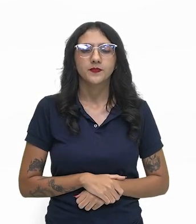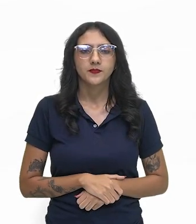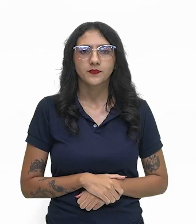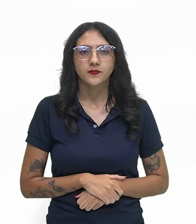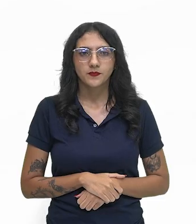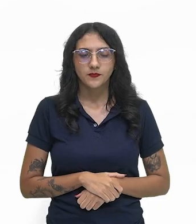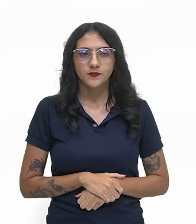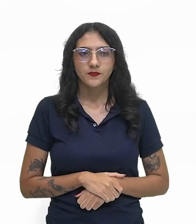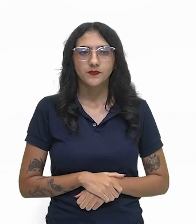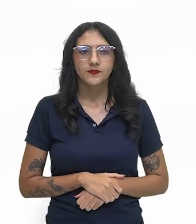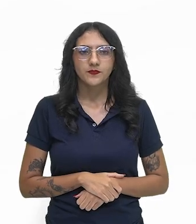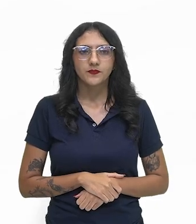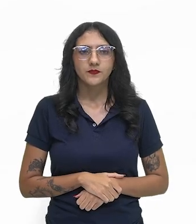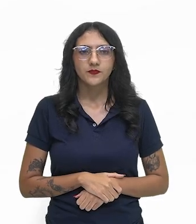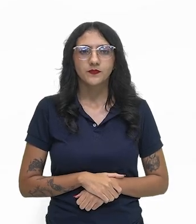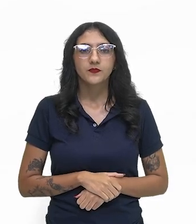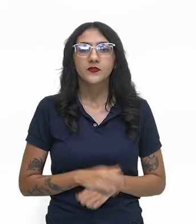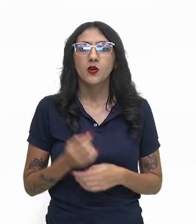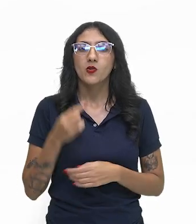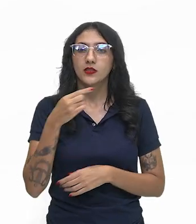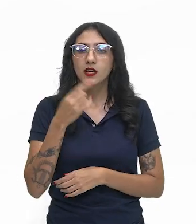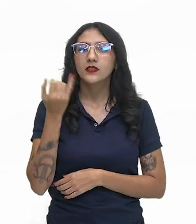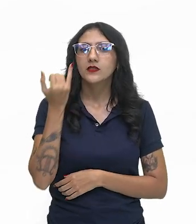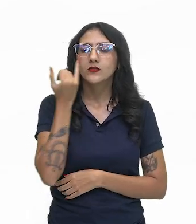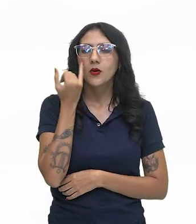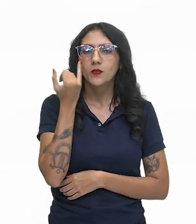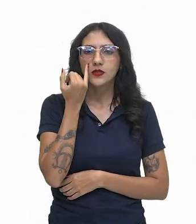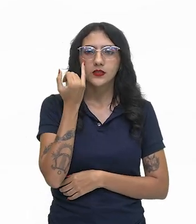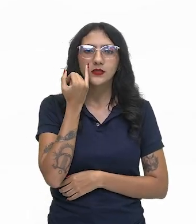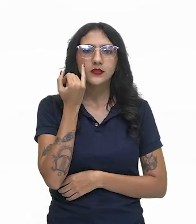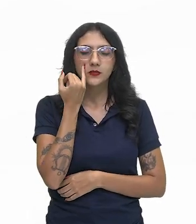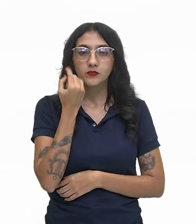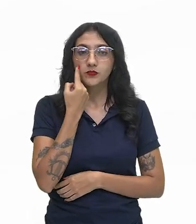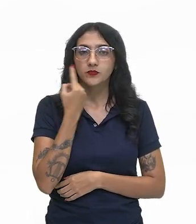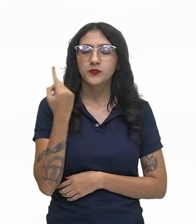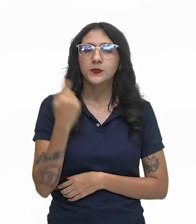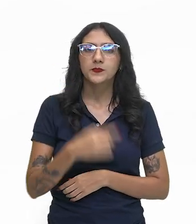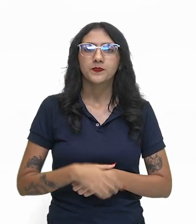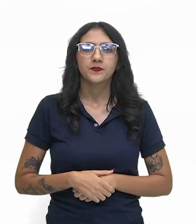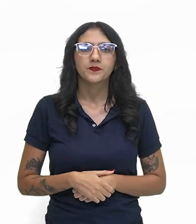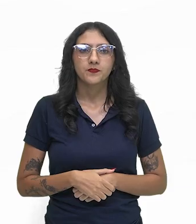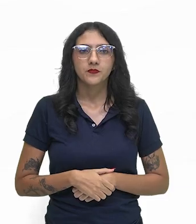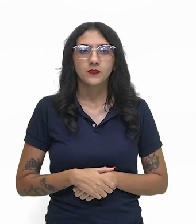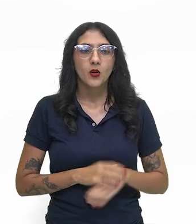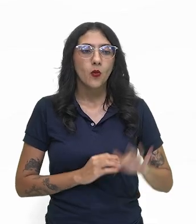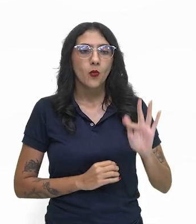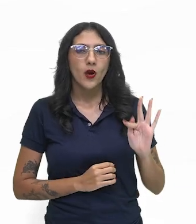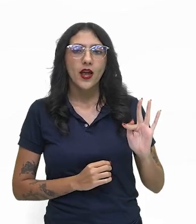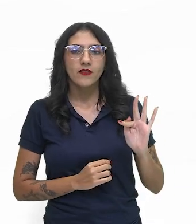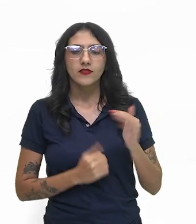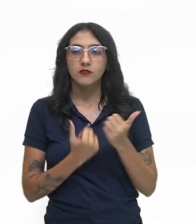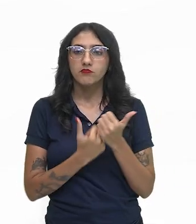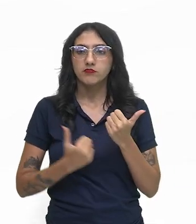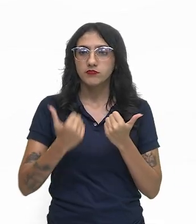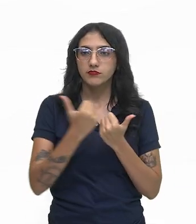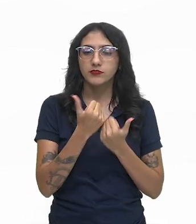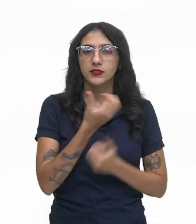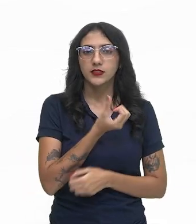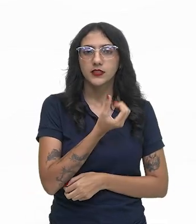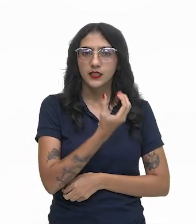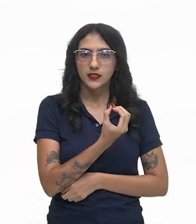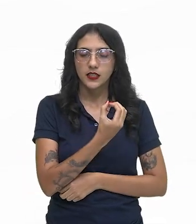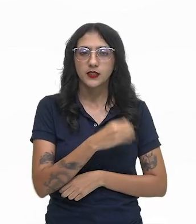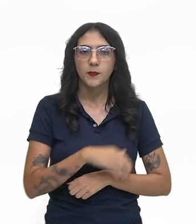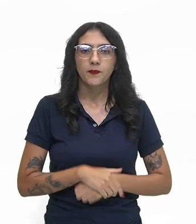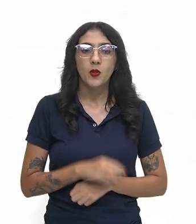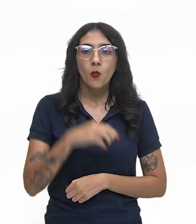Aí, dos dados da questão, eu tenho força vale quanto? 60. O